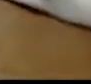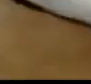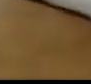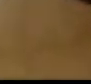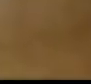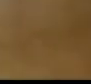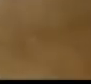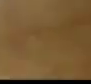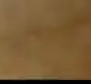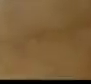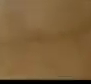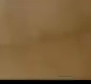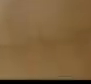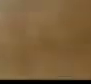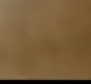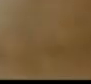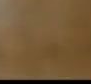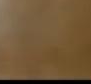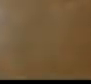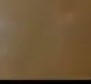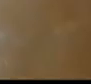Trezentos e 20.